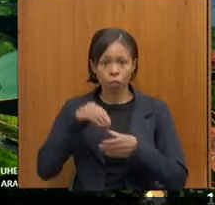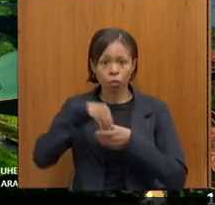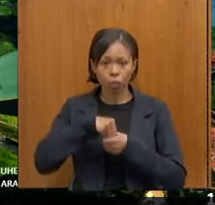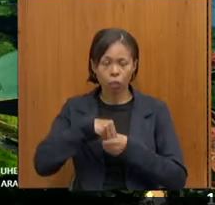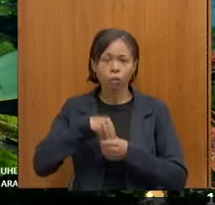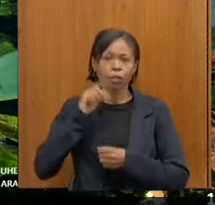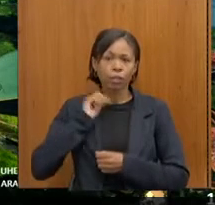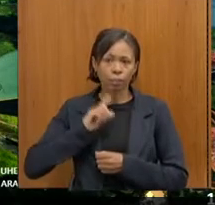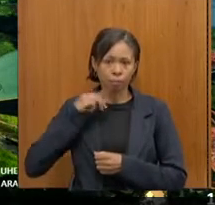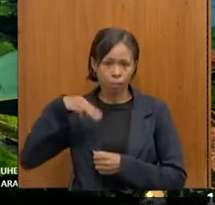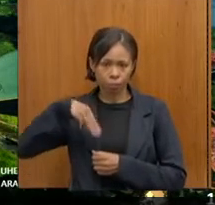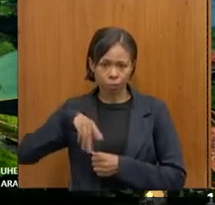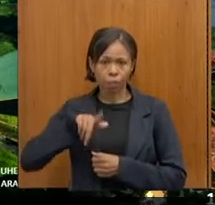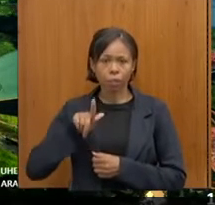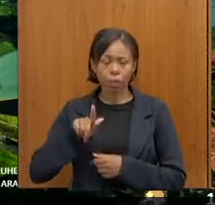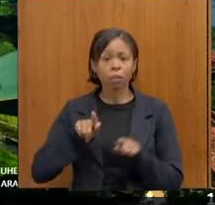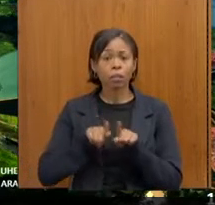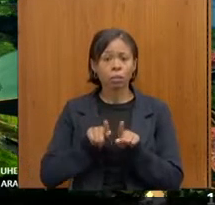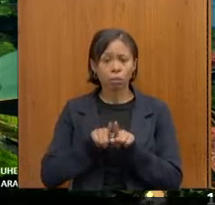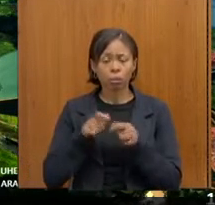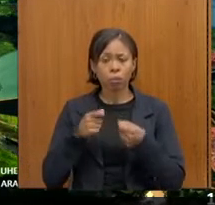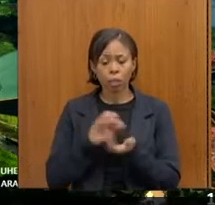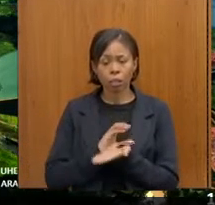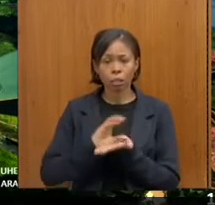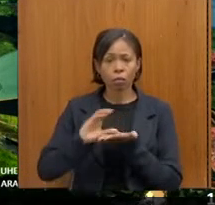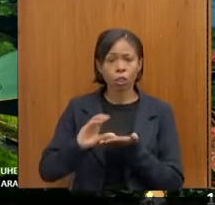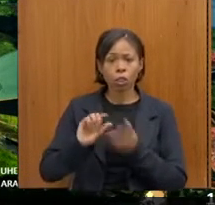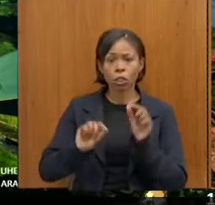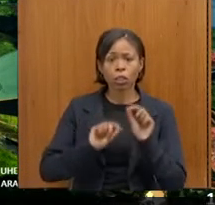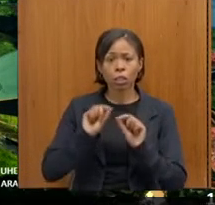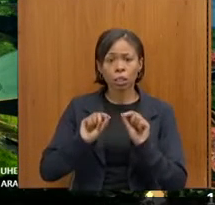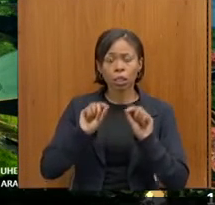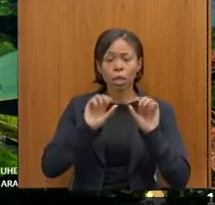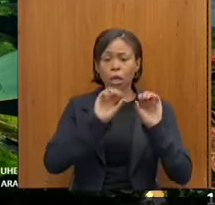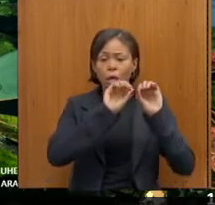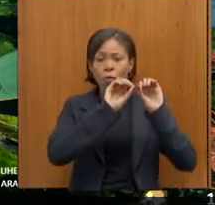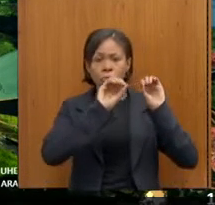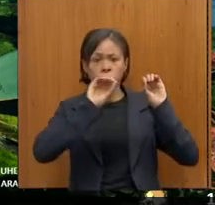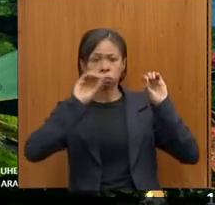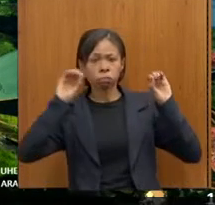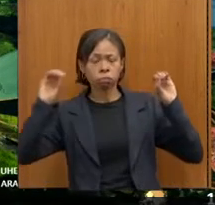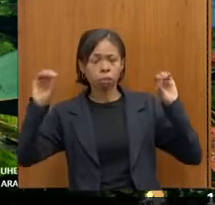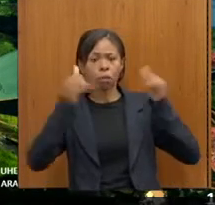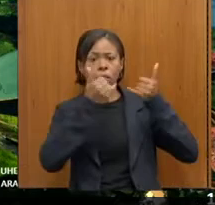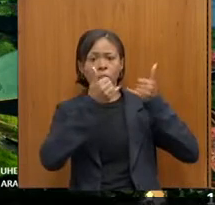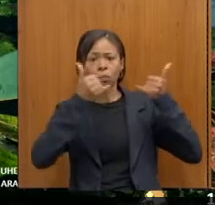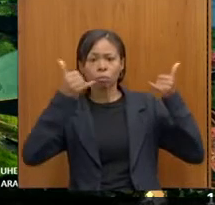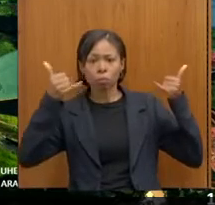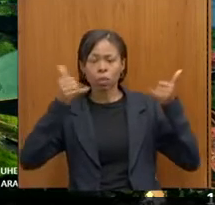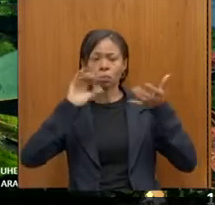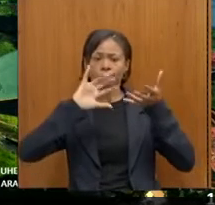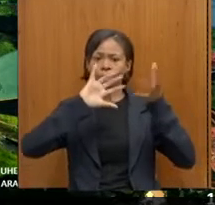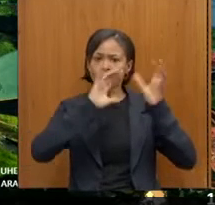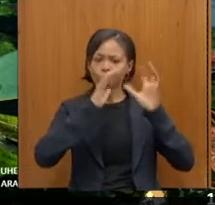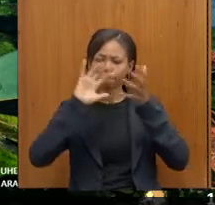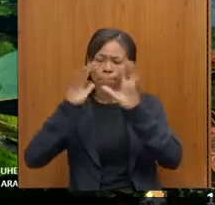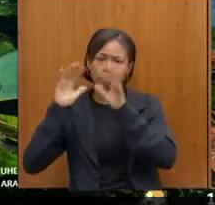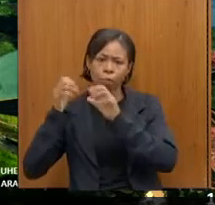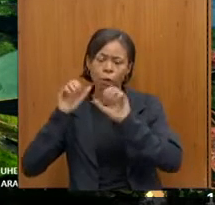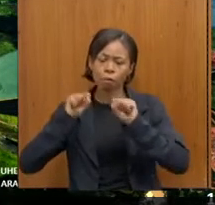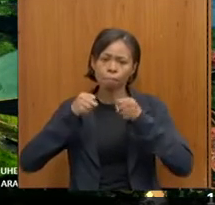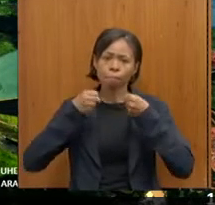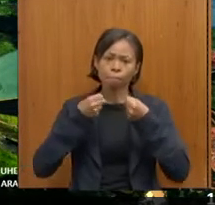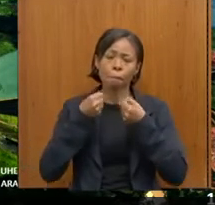e também investir em transmissão estamos falando aí de investimentos em reforços e melhoria